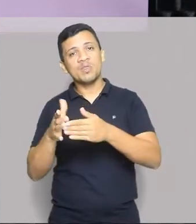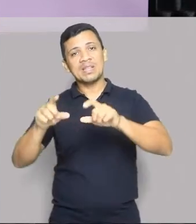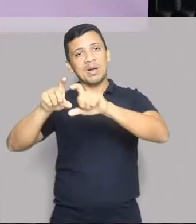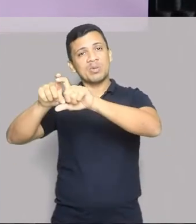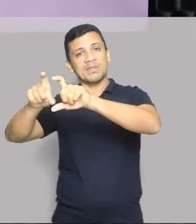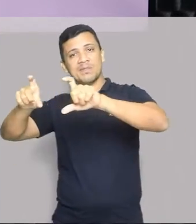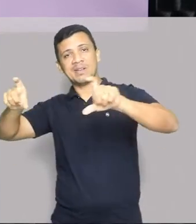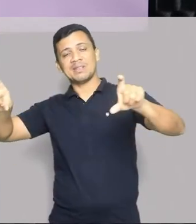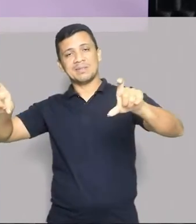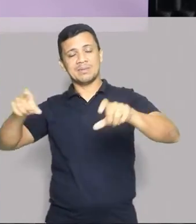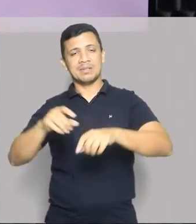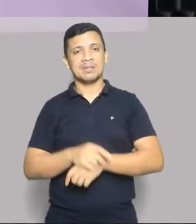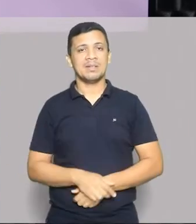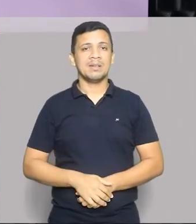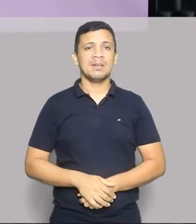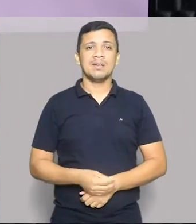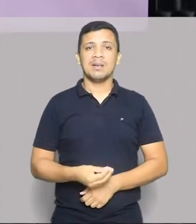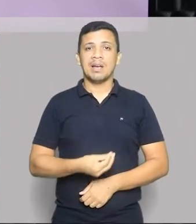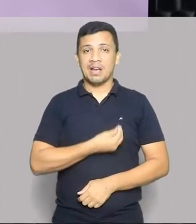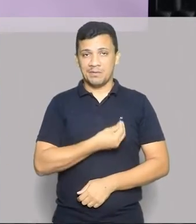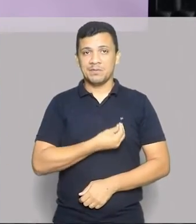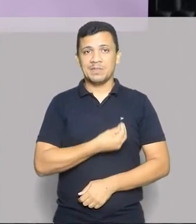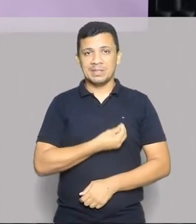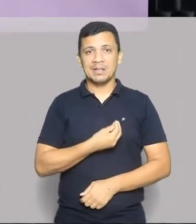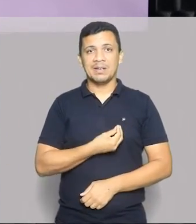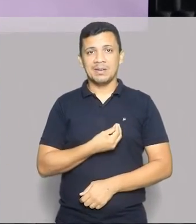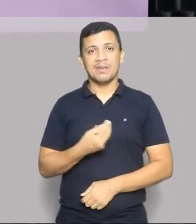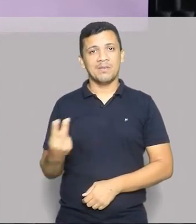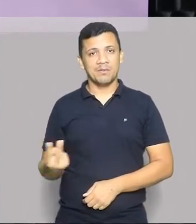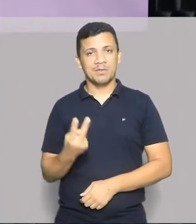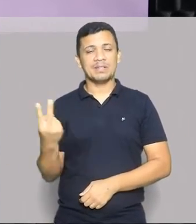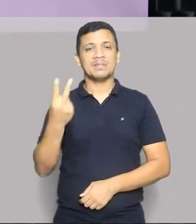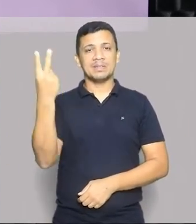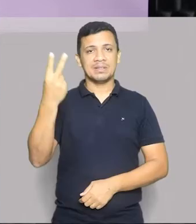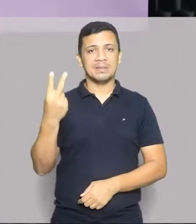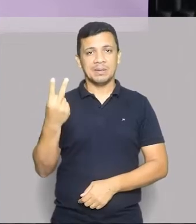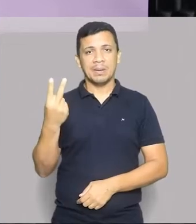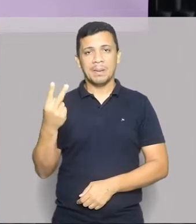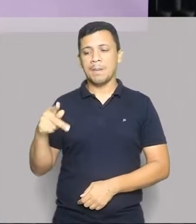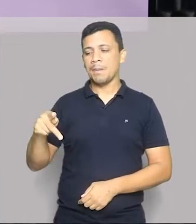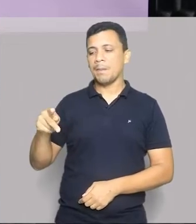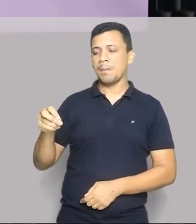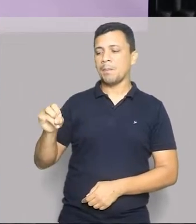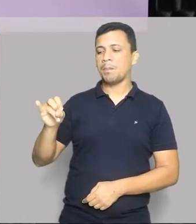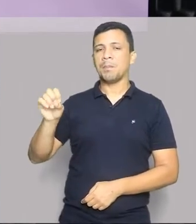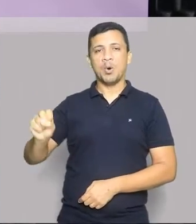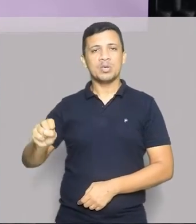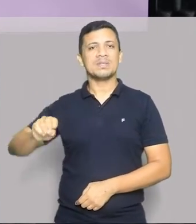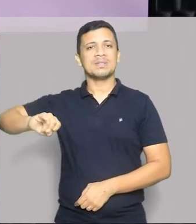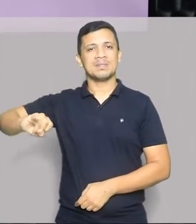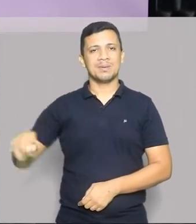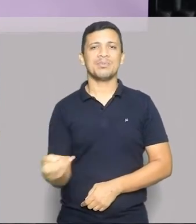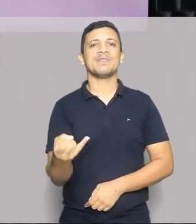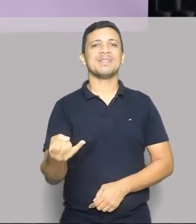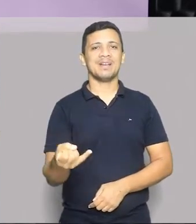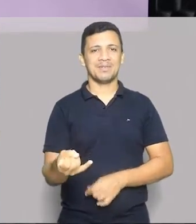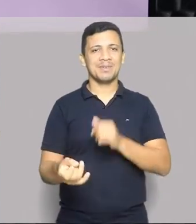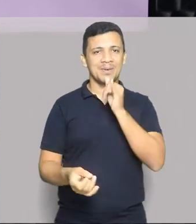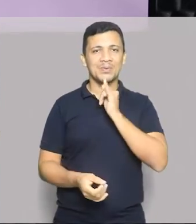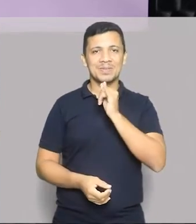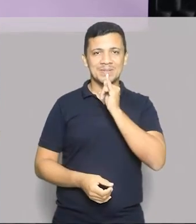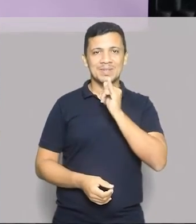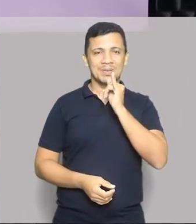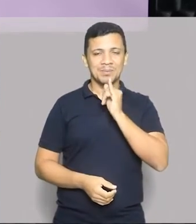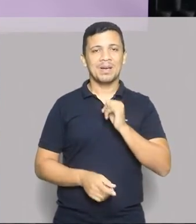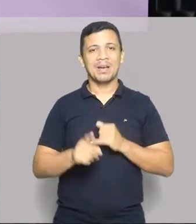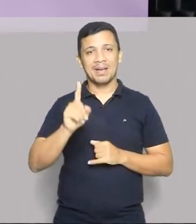tá? A vida é valiosa, devemos, pois, aproveitá-la. Né? A vida é valiosa, portanto,